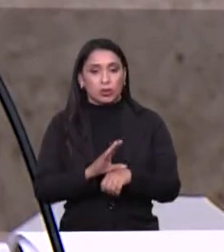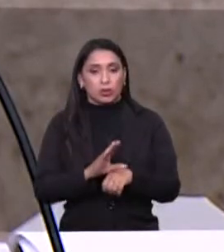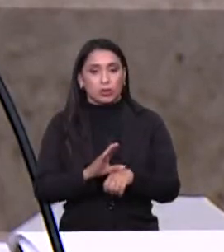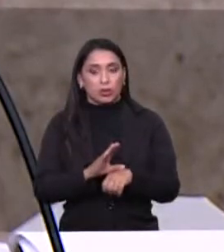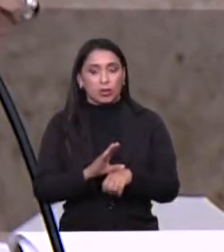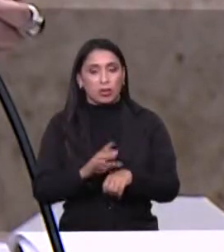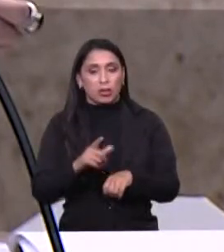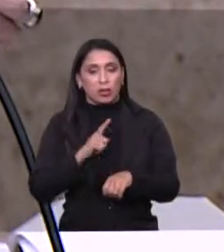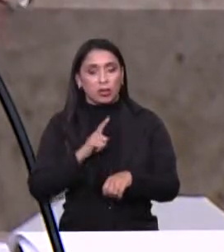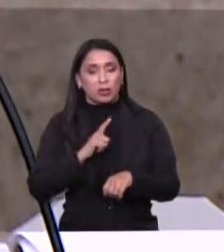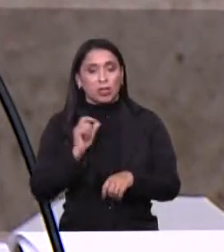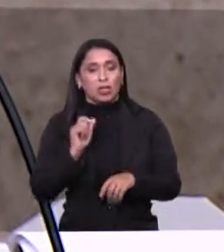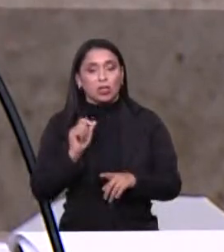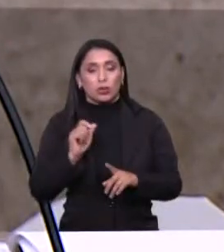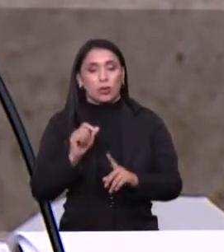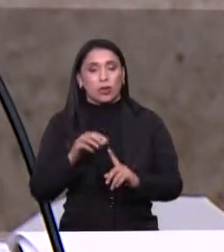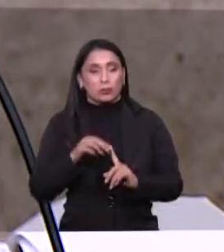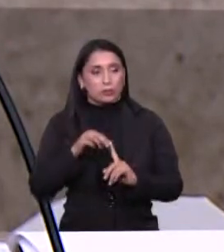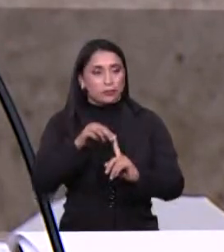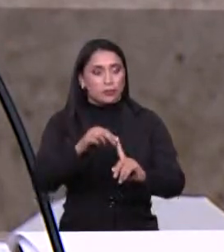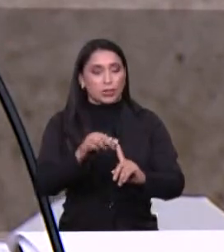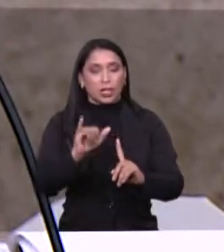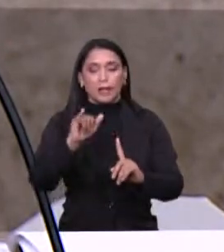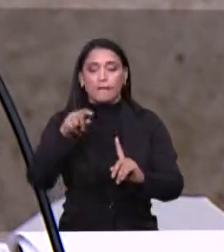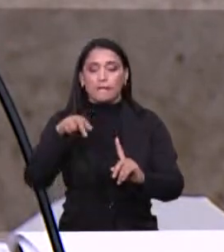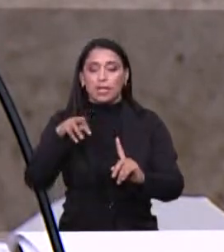designação, era uma investidura. Mas agora